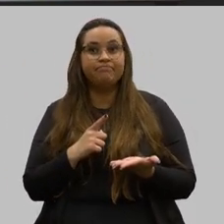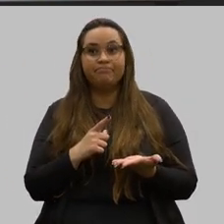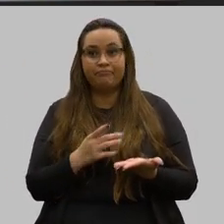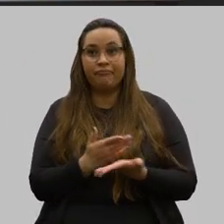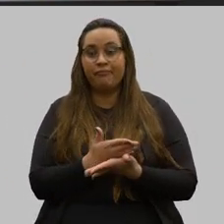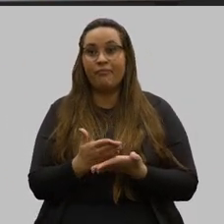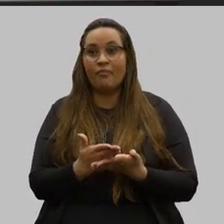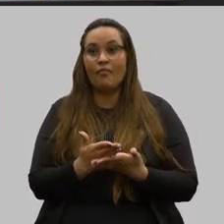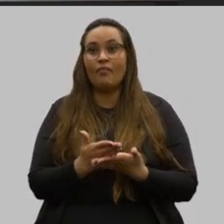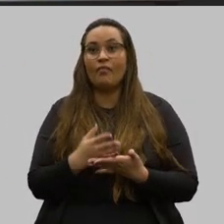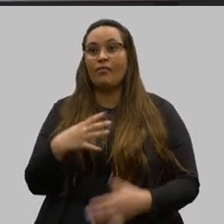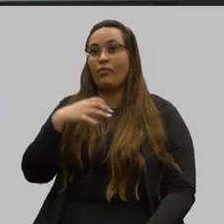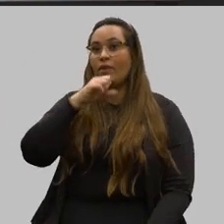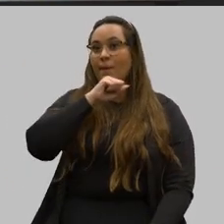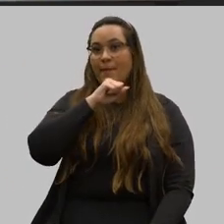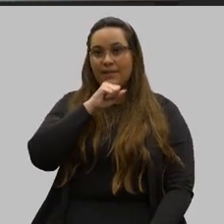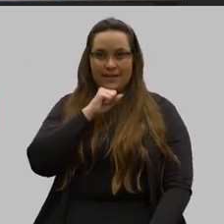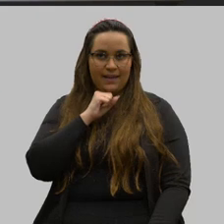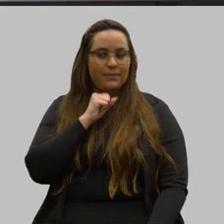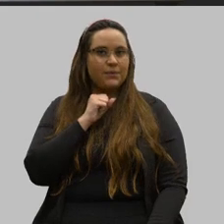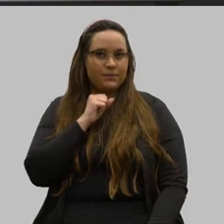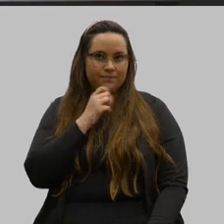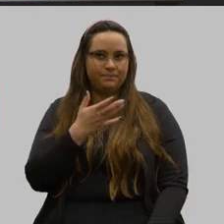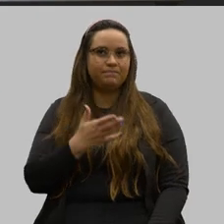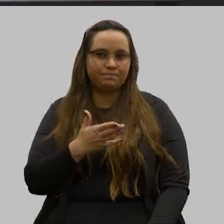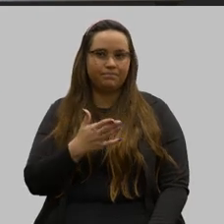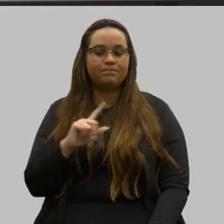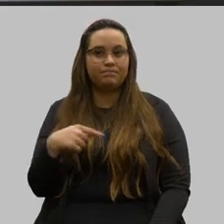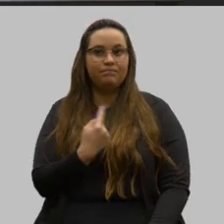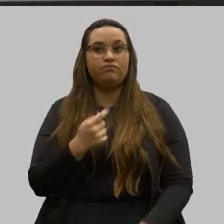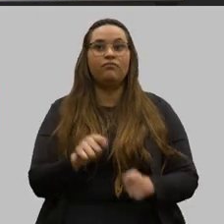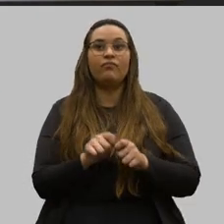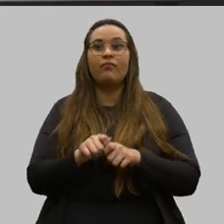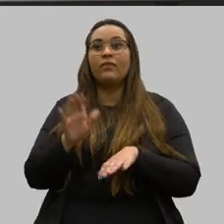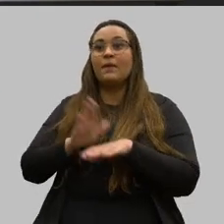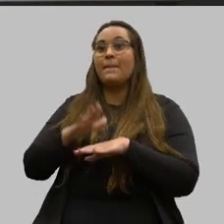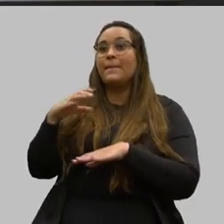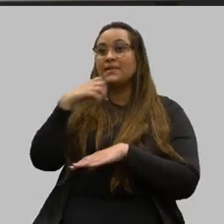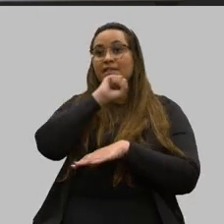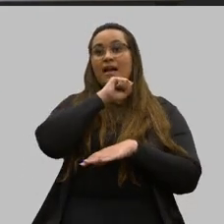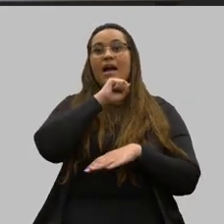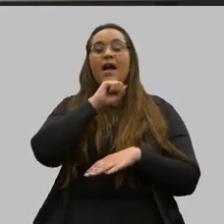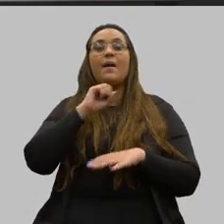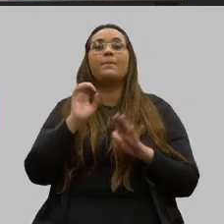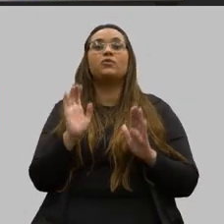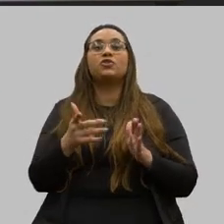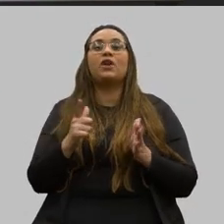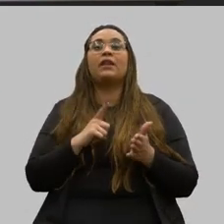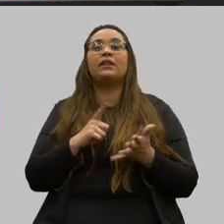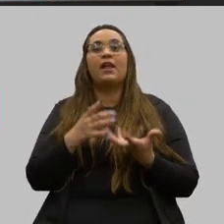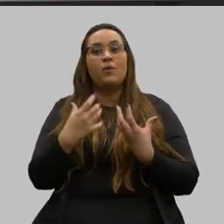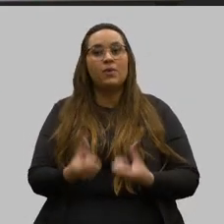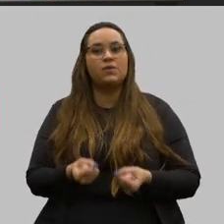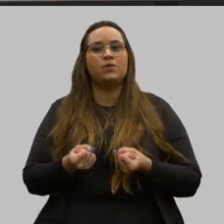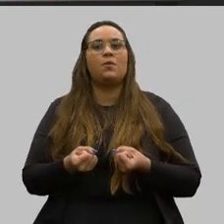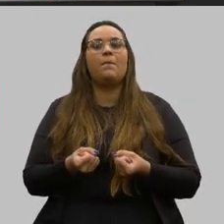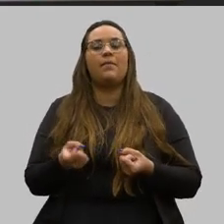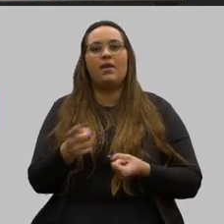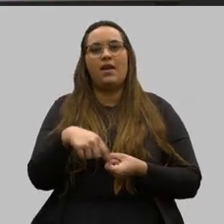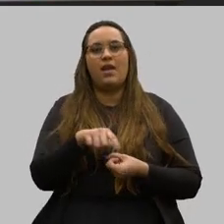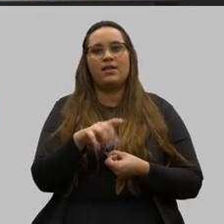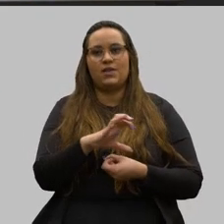forma mais efetiva não que não fazíamos vamos fazer de forma mais efetiva e assumindo a coordenação destas